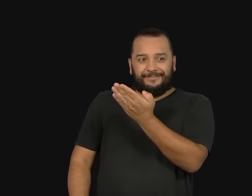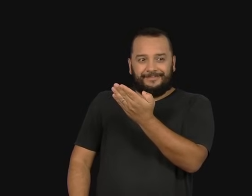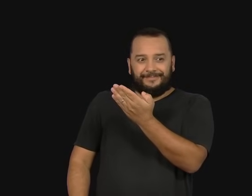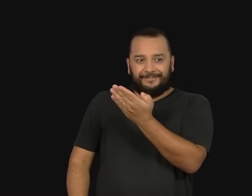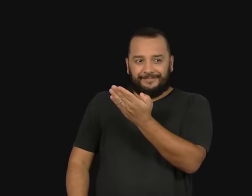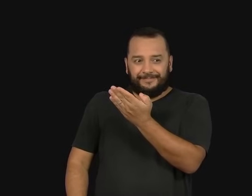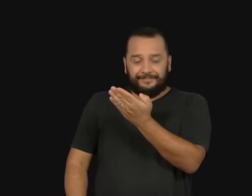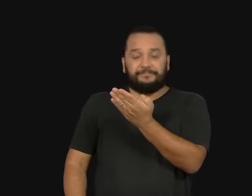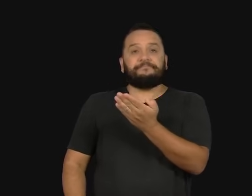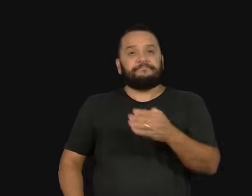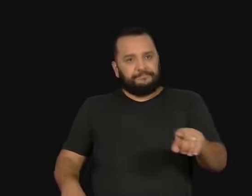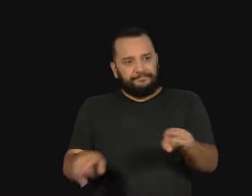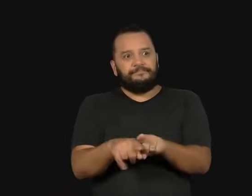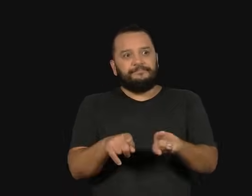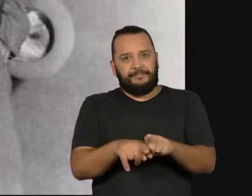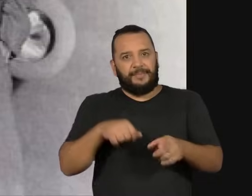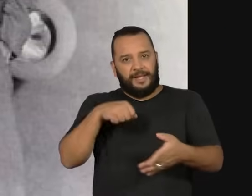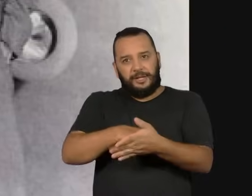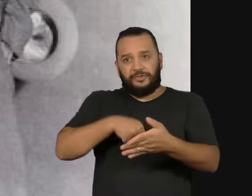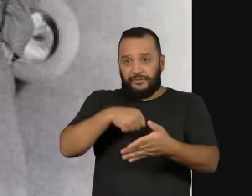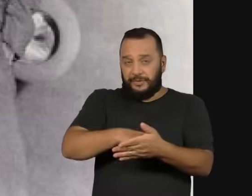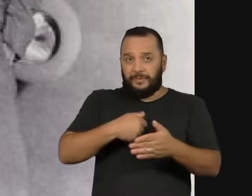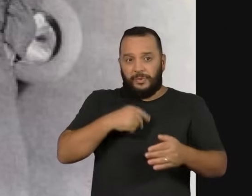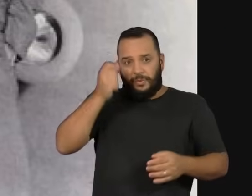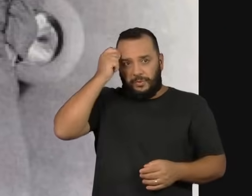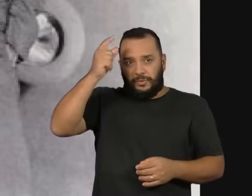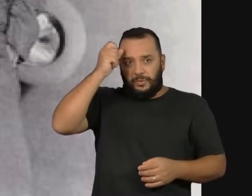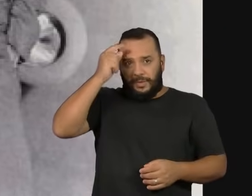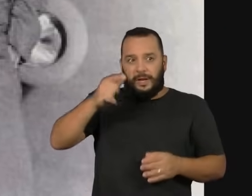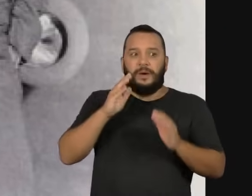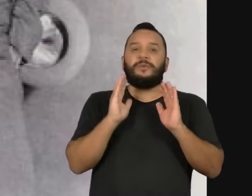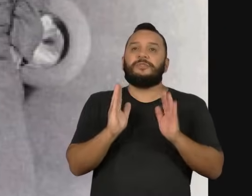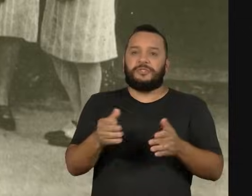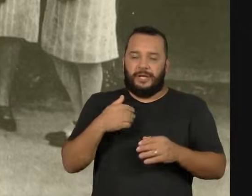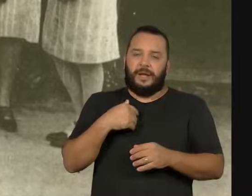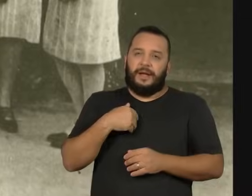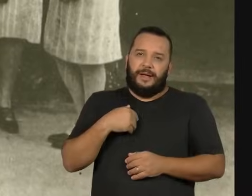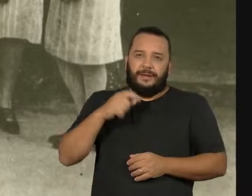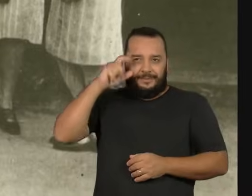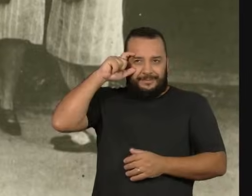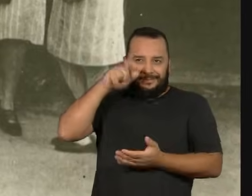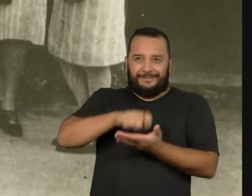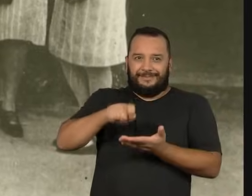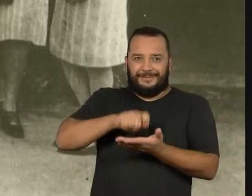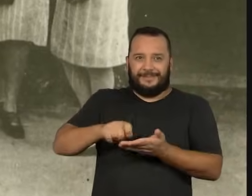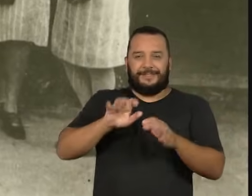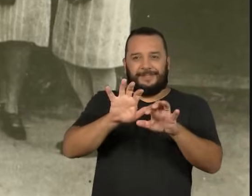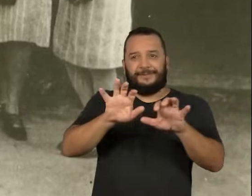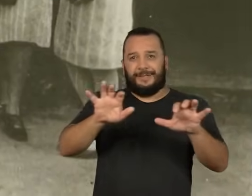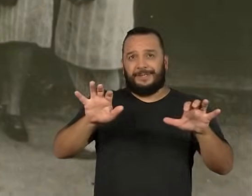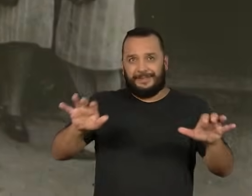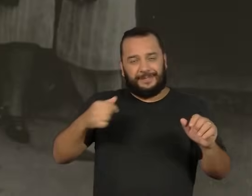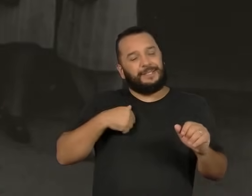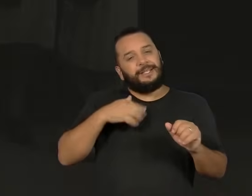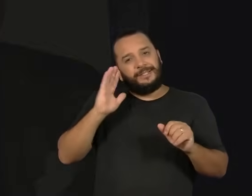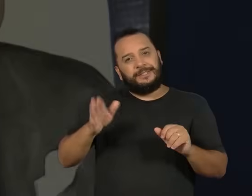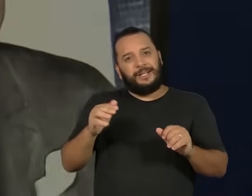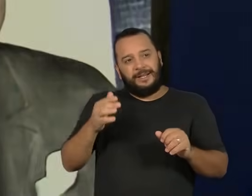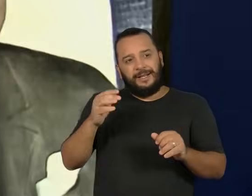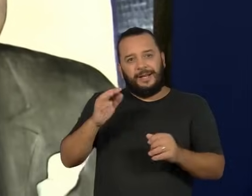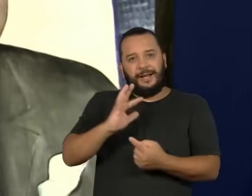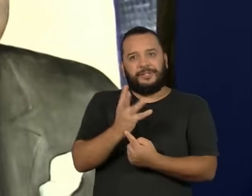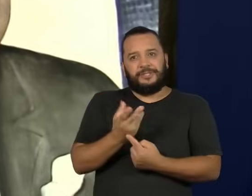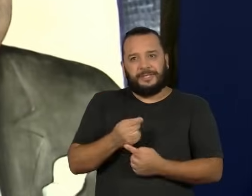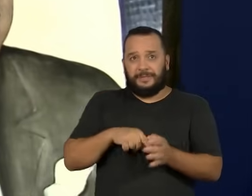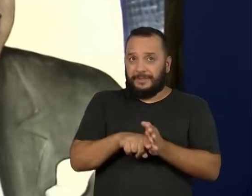Com seu ativismo cultural, Mário de Andrade é uma forte referência para artistas e pesquisadores como José Miguel